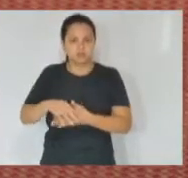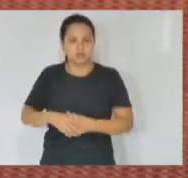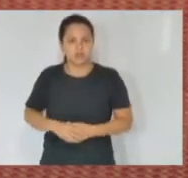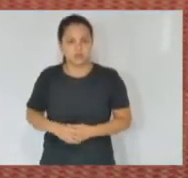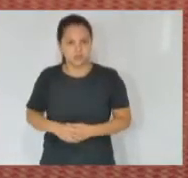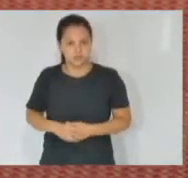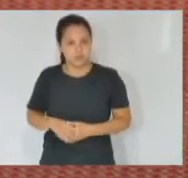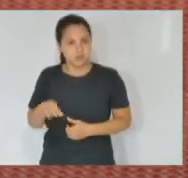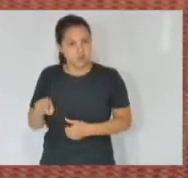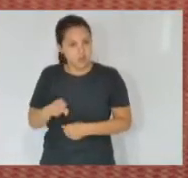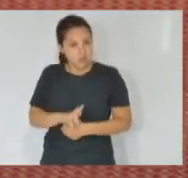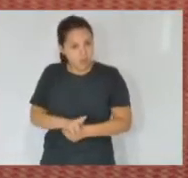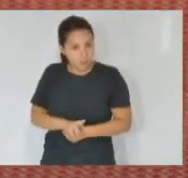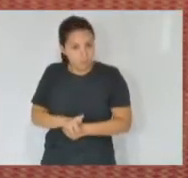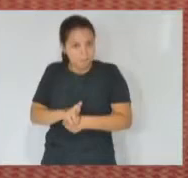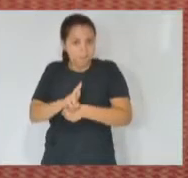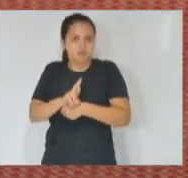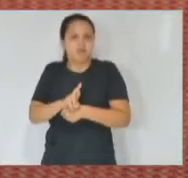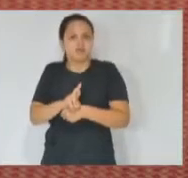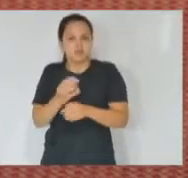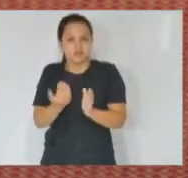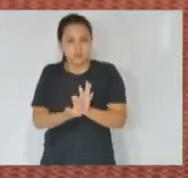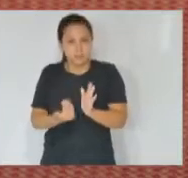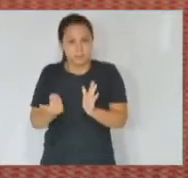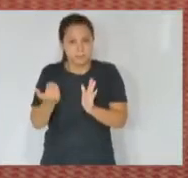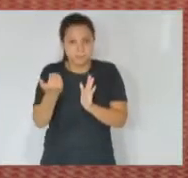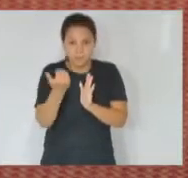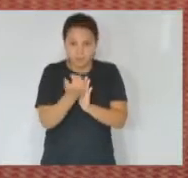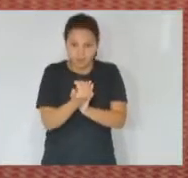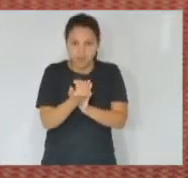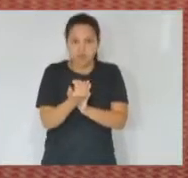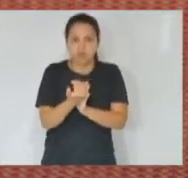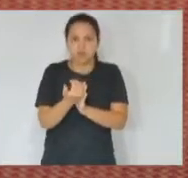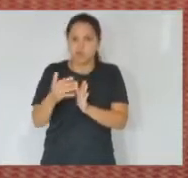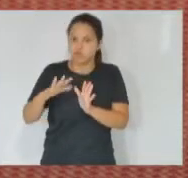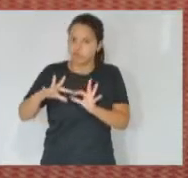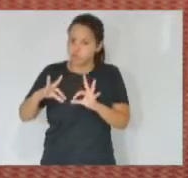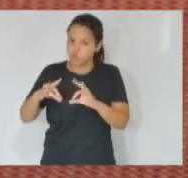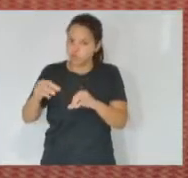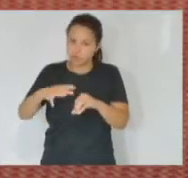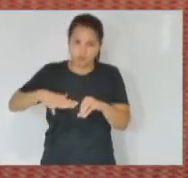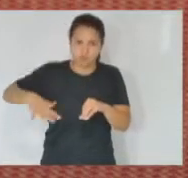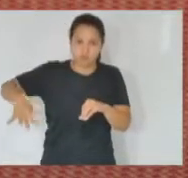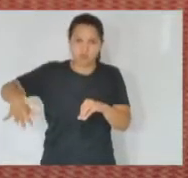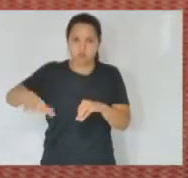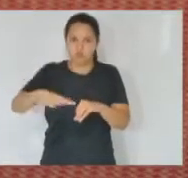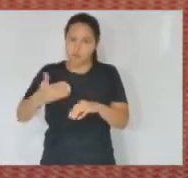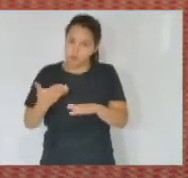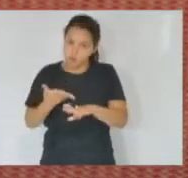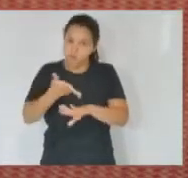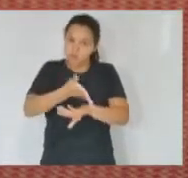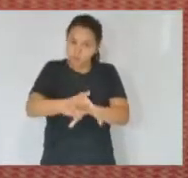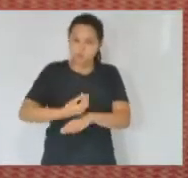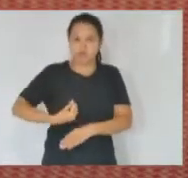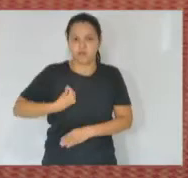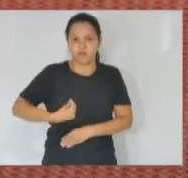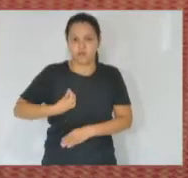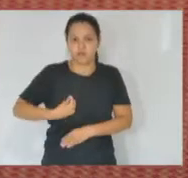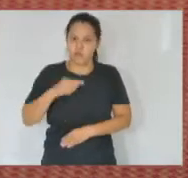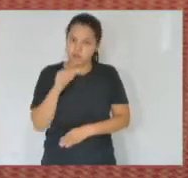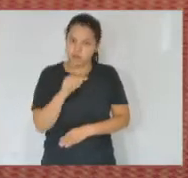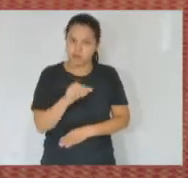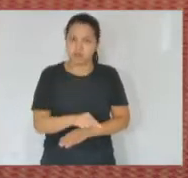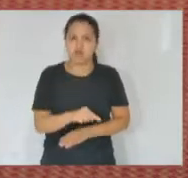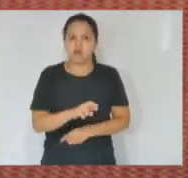mais representativas de toda a região, lá estiveram, em grande número e grande